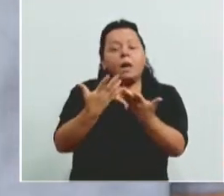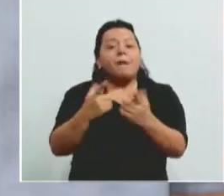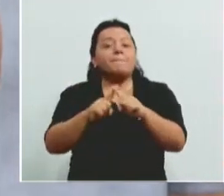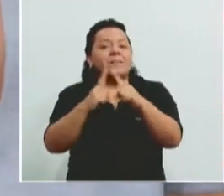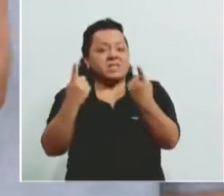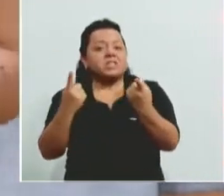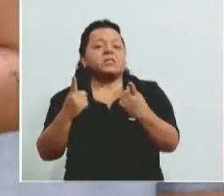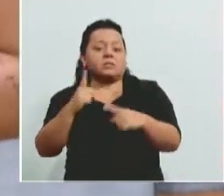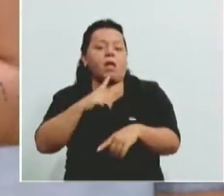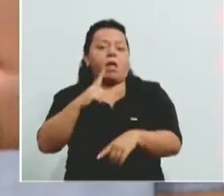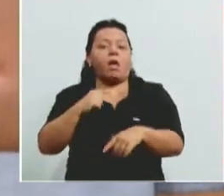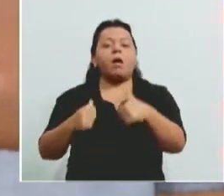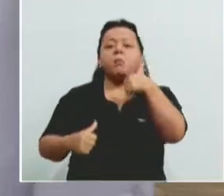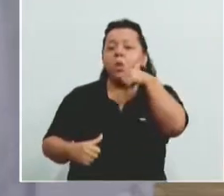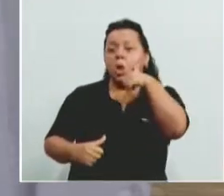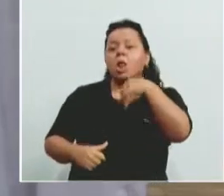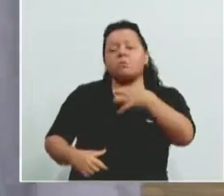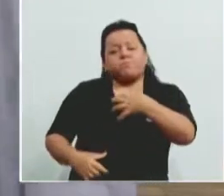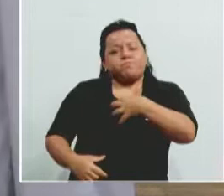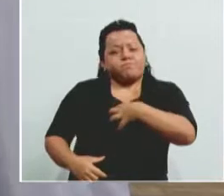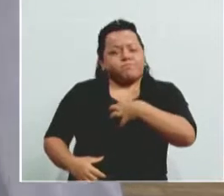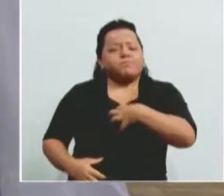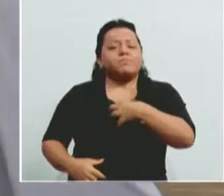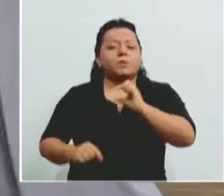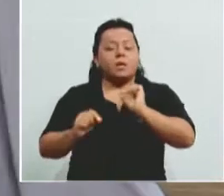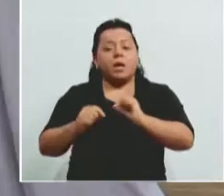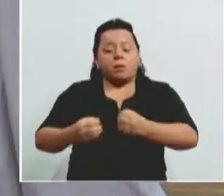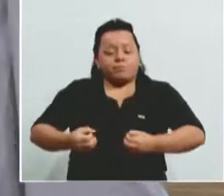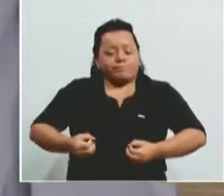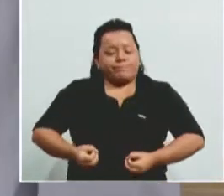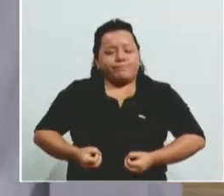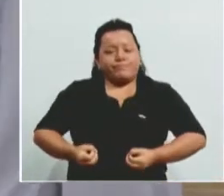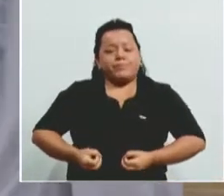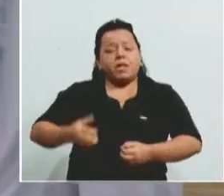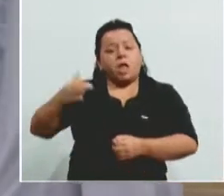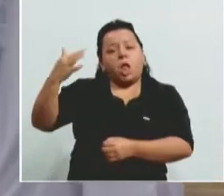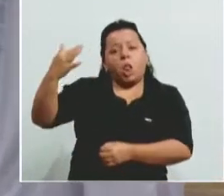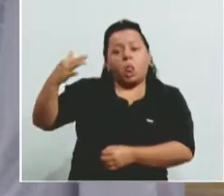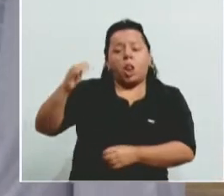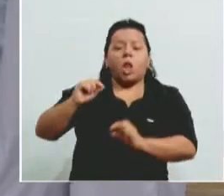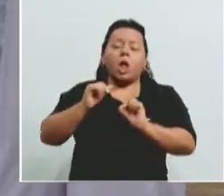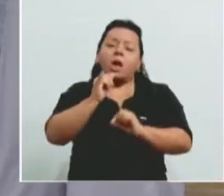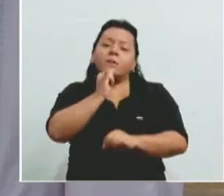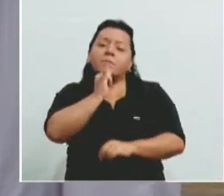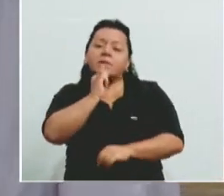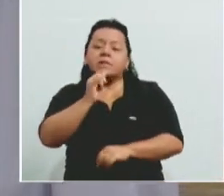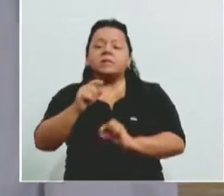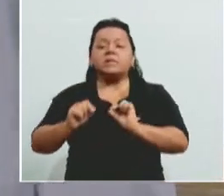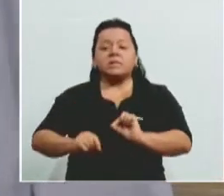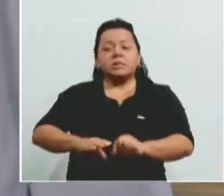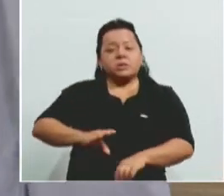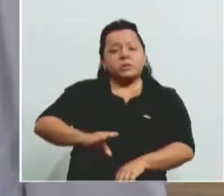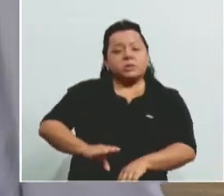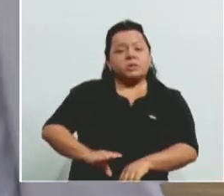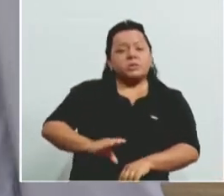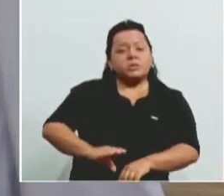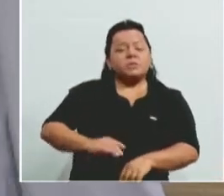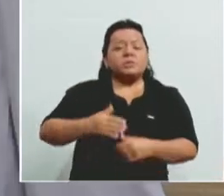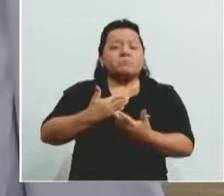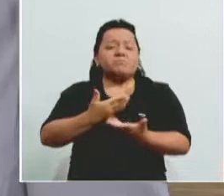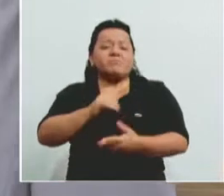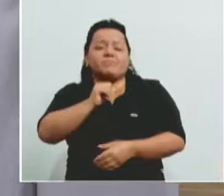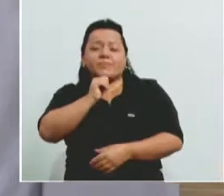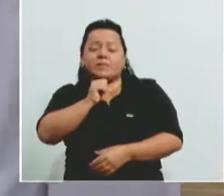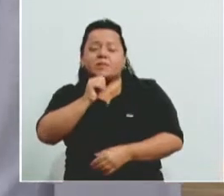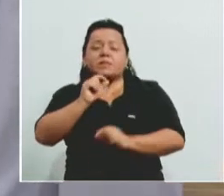E entre os sintomas que merecem destaque, a gente colocou aqui, por exemplo, a cólica menstrual, a dismenorreia, que com a evolução